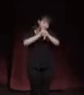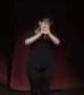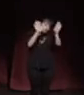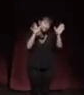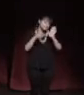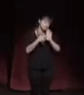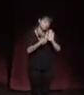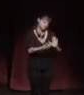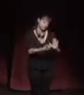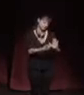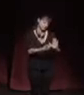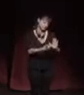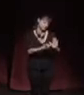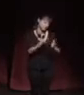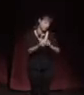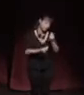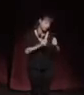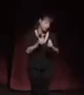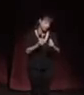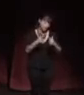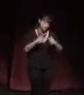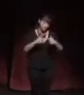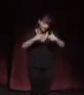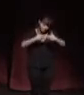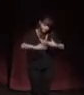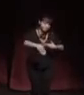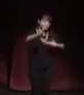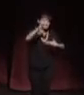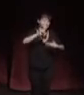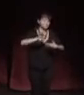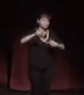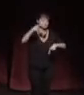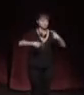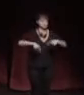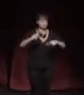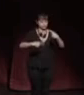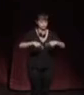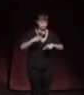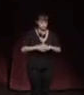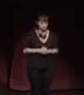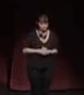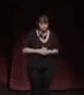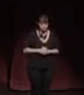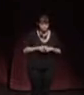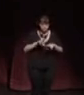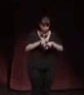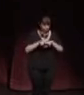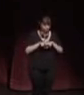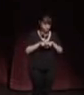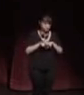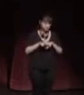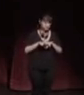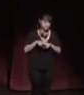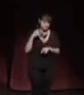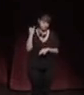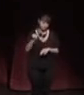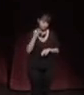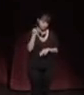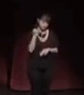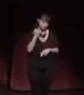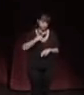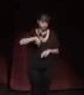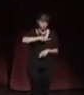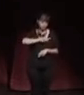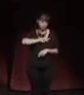nessa mesa, eu acho, porque daqui ela inicia tudo que a gente vai conversar depois. Então, eu acho que é nossa